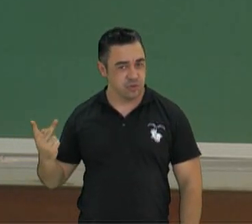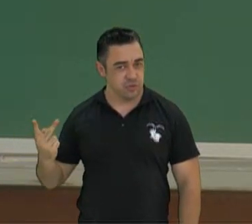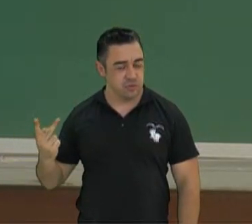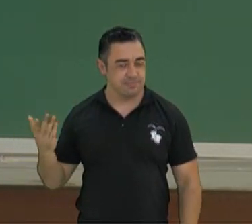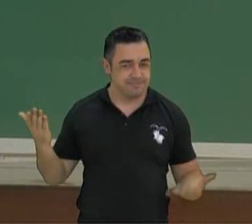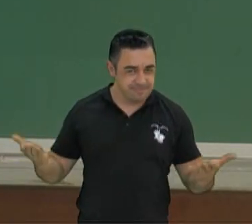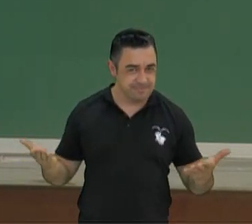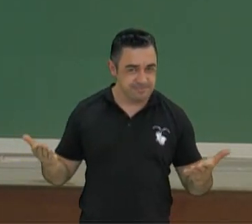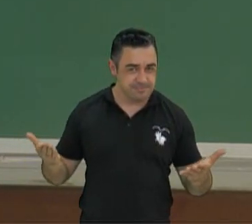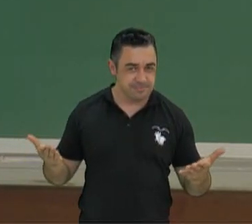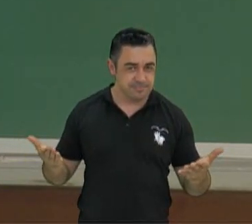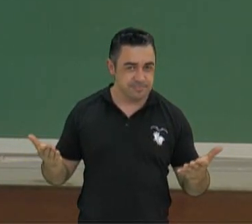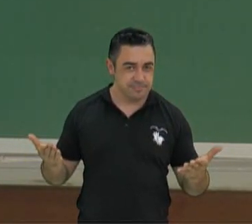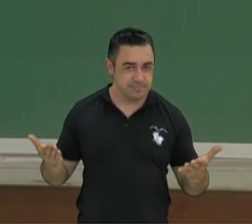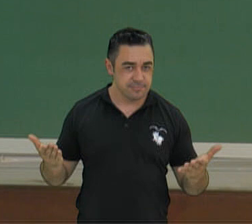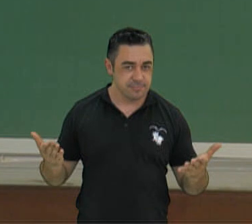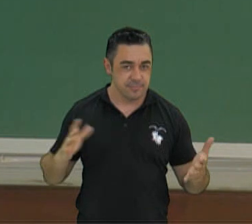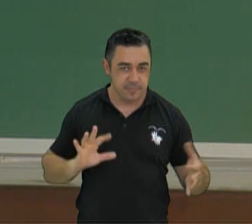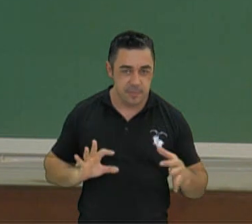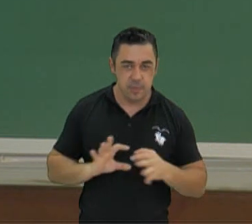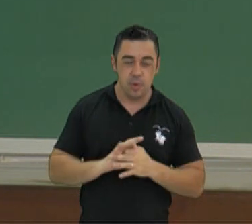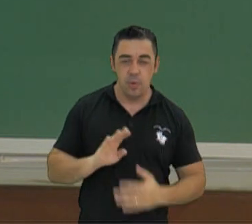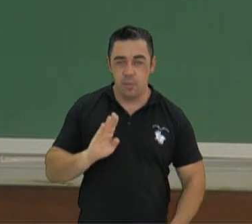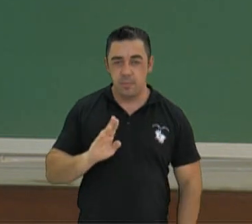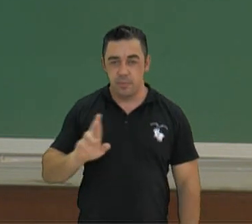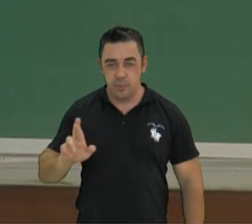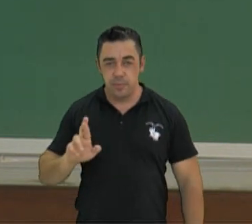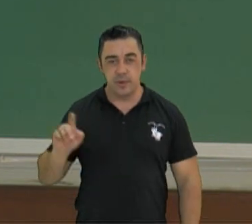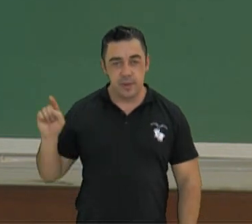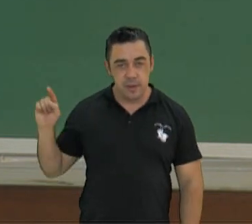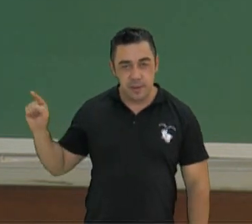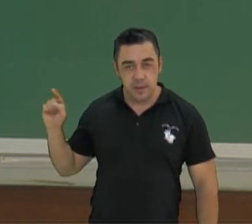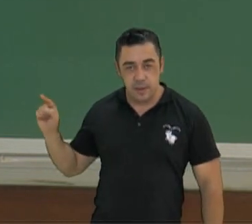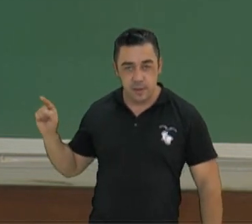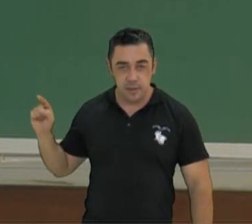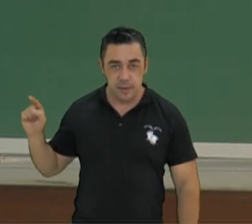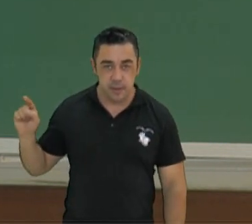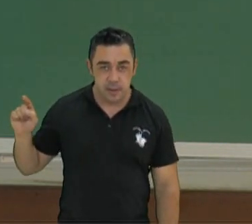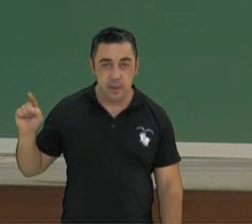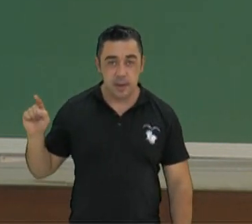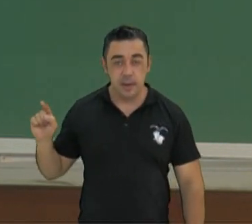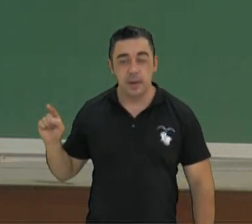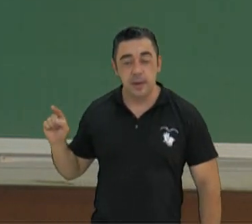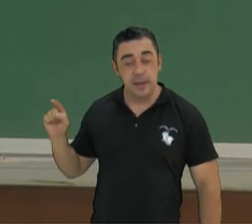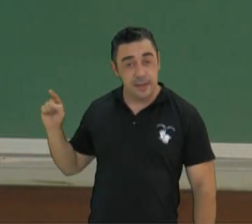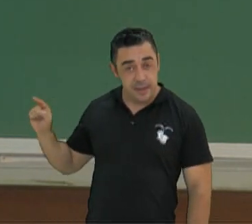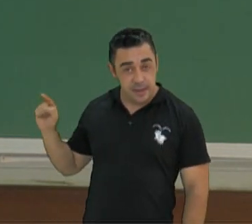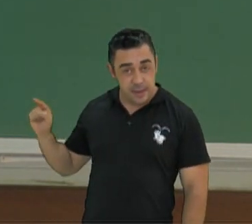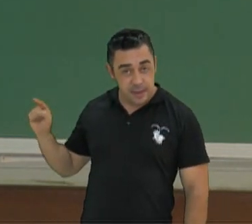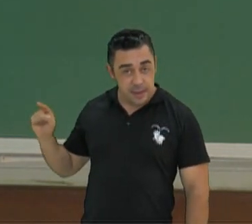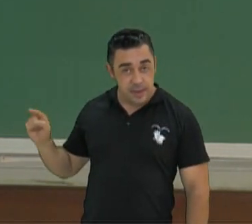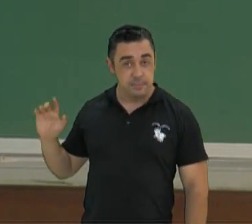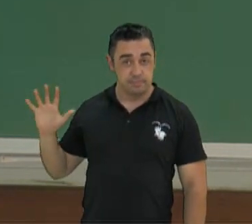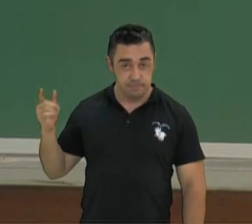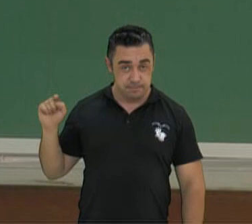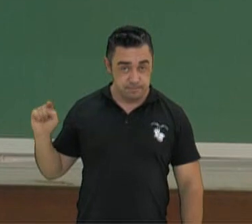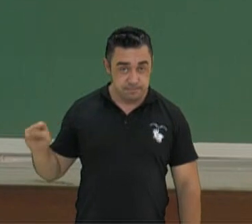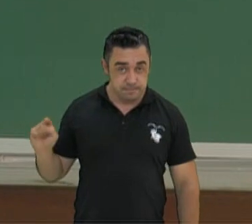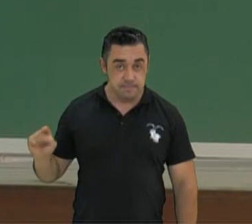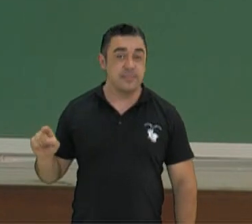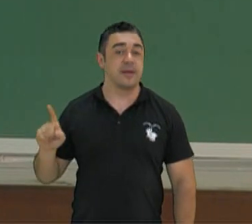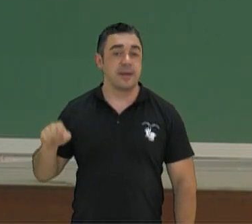Karash. O bromo, desculpe, me travou tudo, vamos voltar. Essa